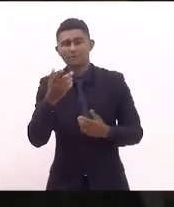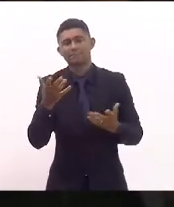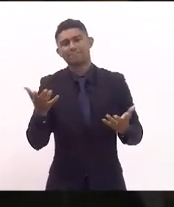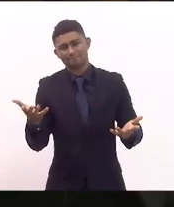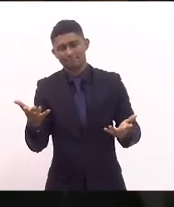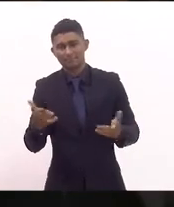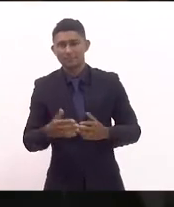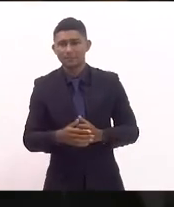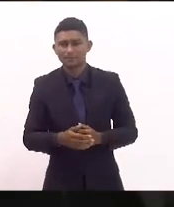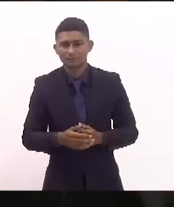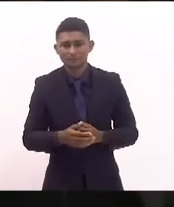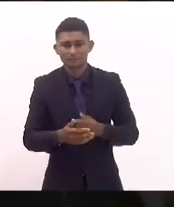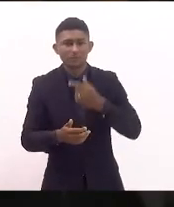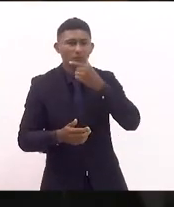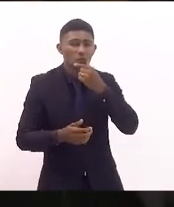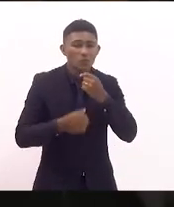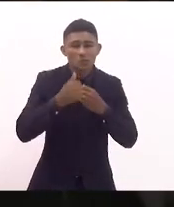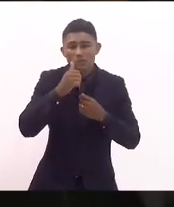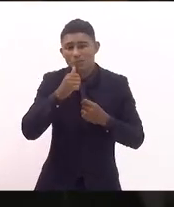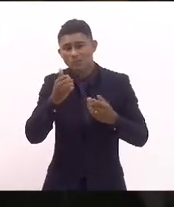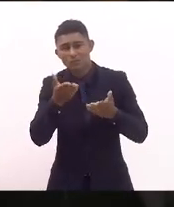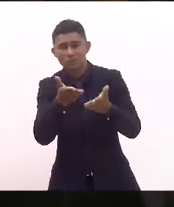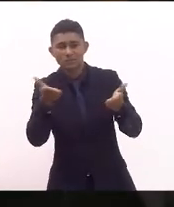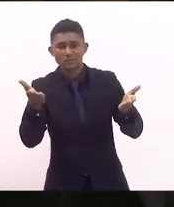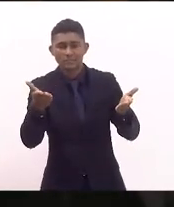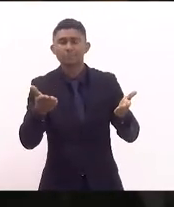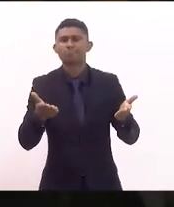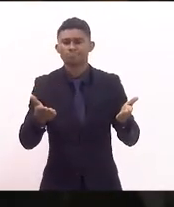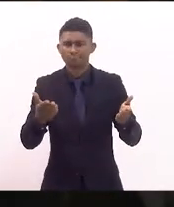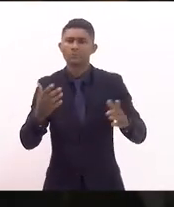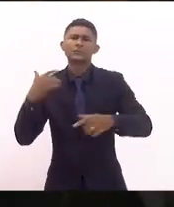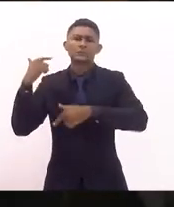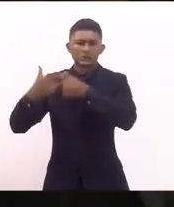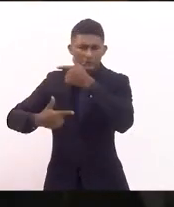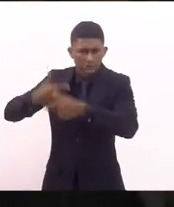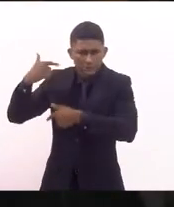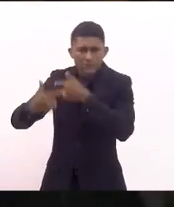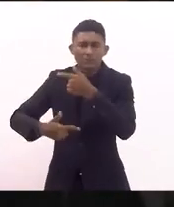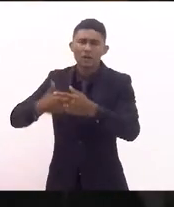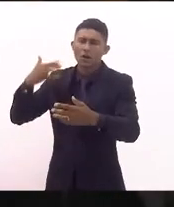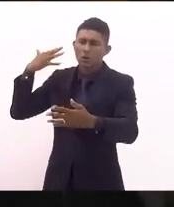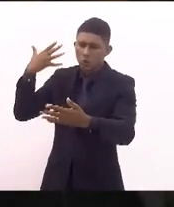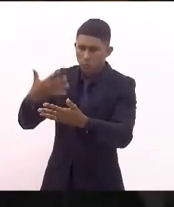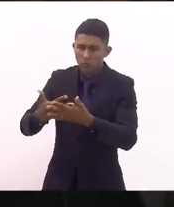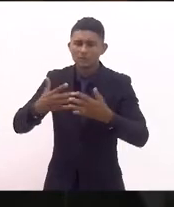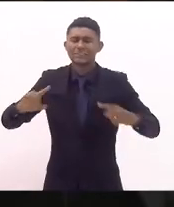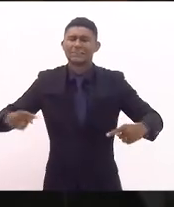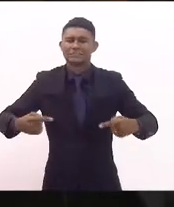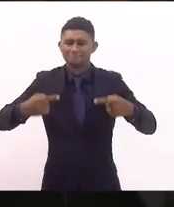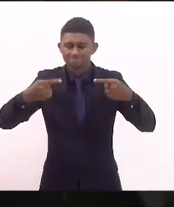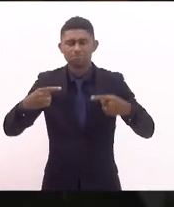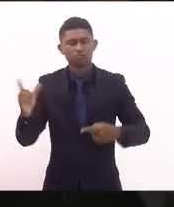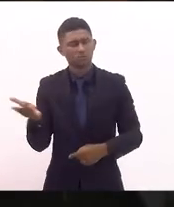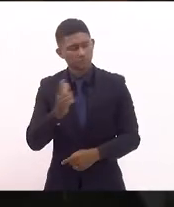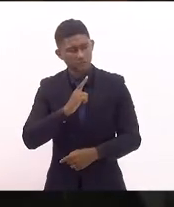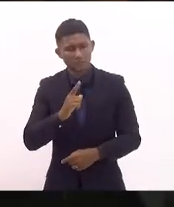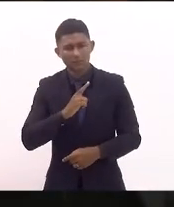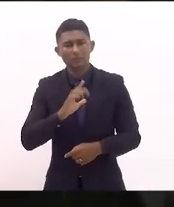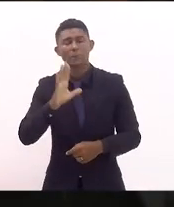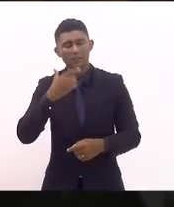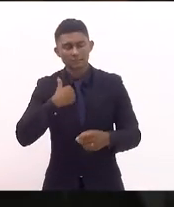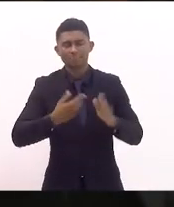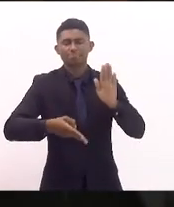Senhores, senhoras, a jornada tem sido muito desafiadora e difícil, mas devo